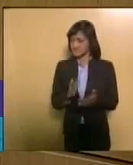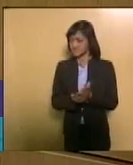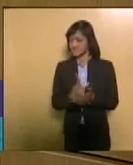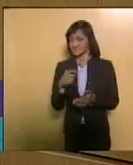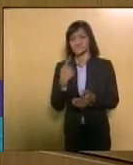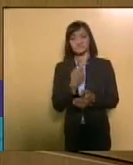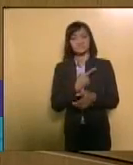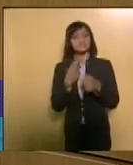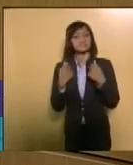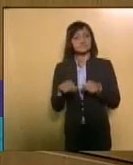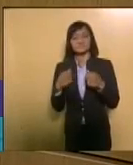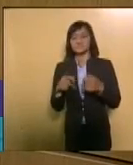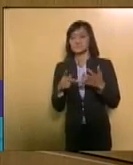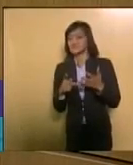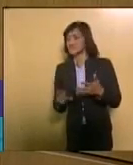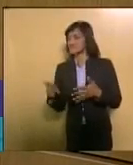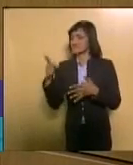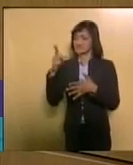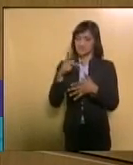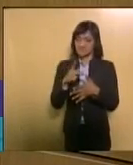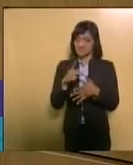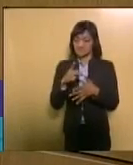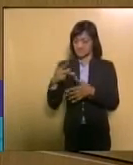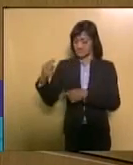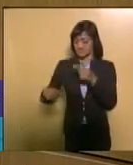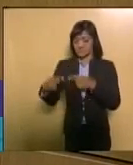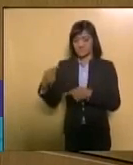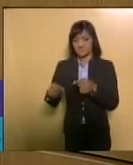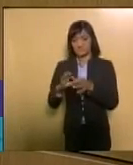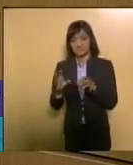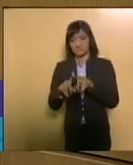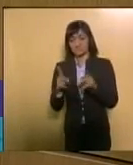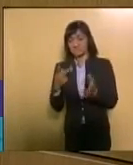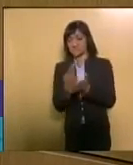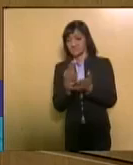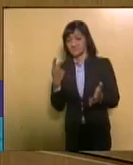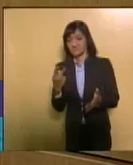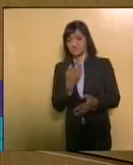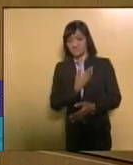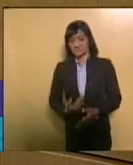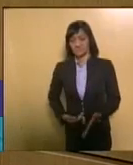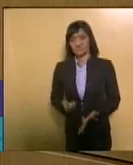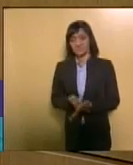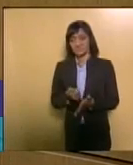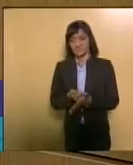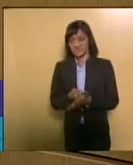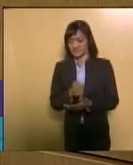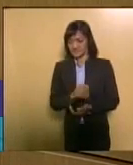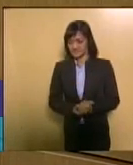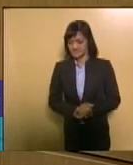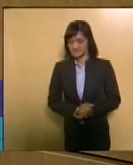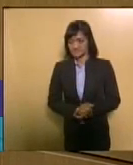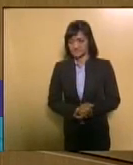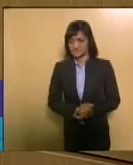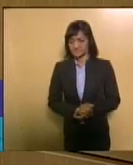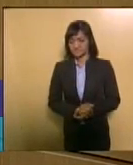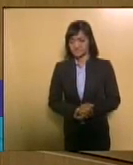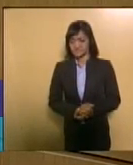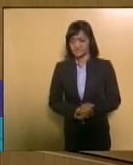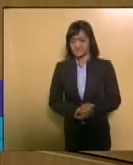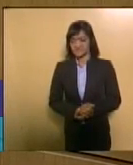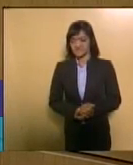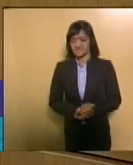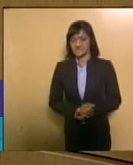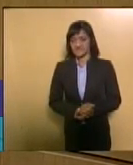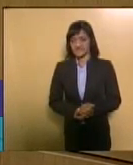precisa dar prioridade paraa política pública mas isso só vai acontecer quando a gente cobrar do governo então